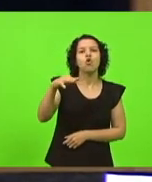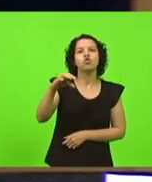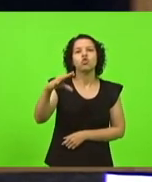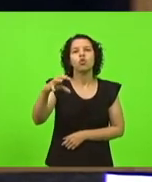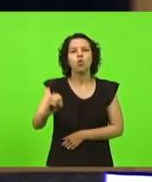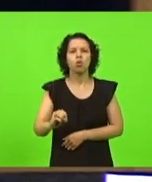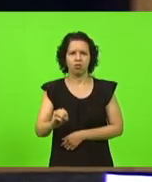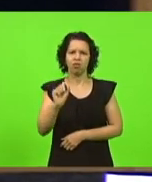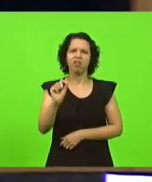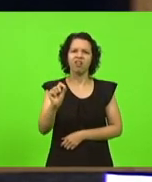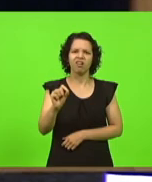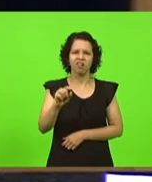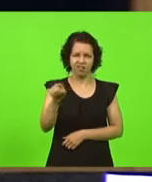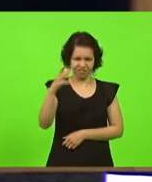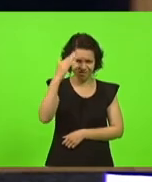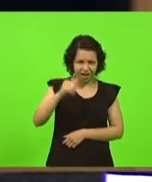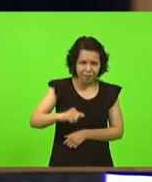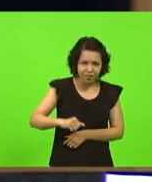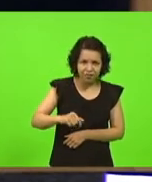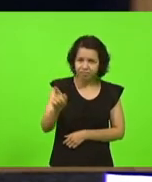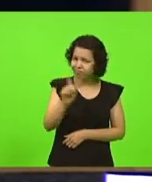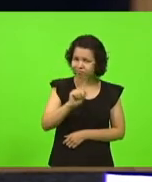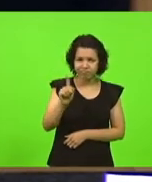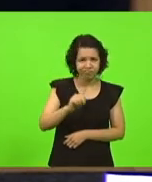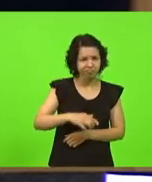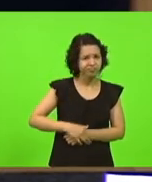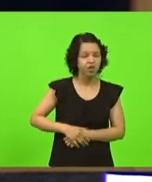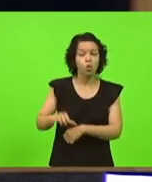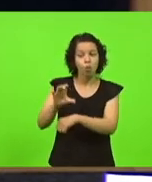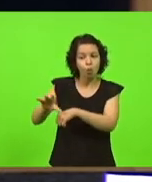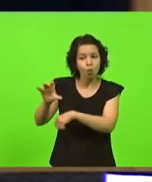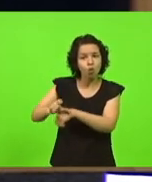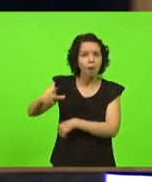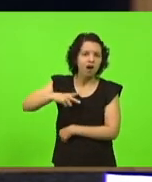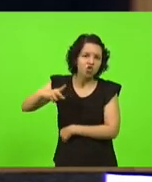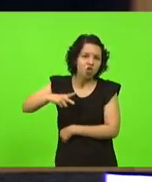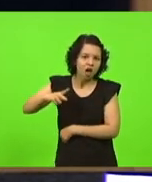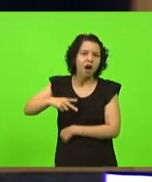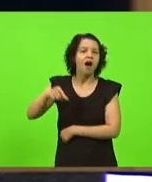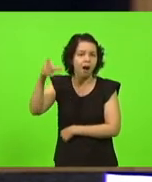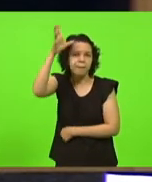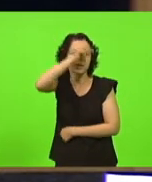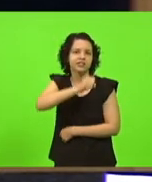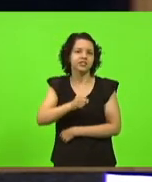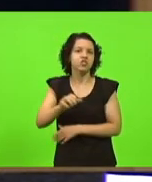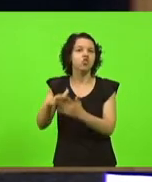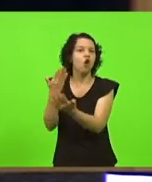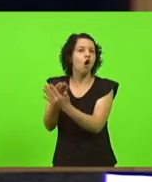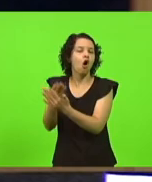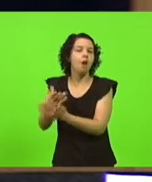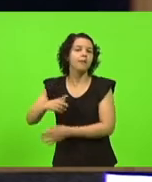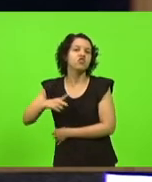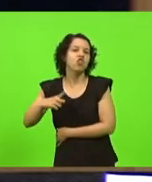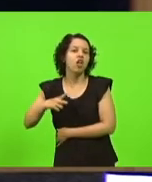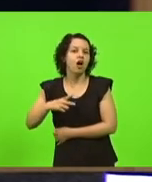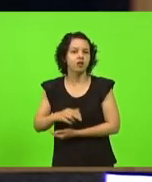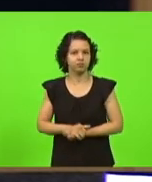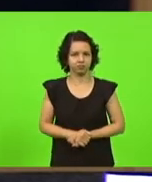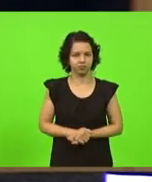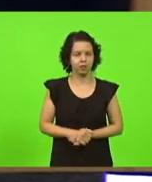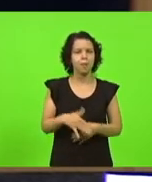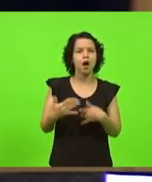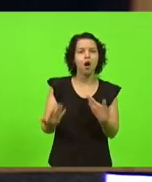mão, só vai aprender quando for no cursinho particular, numa escola particular. Quando eu pergunto quais são as